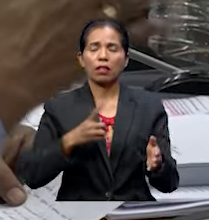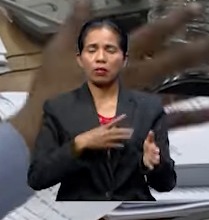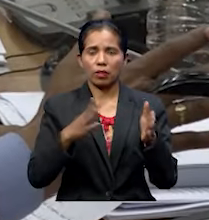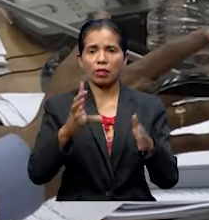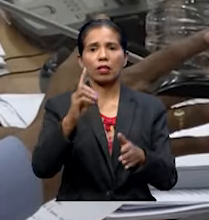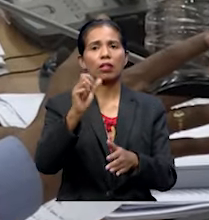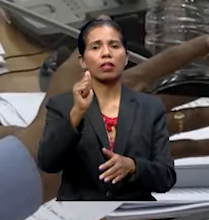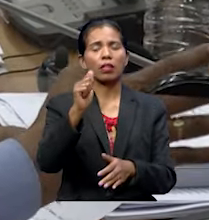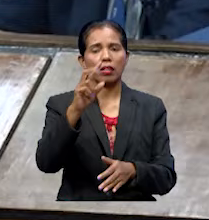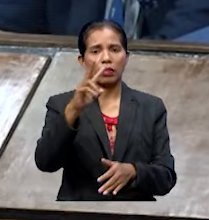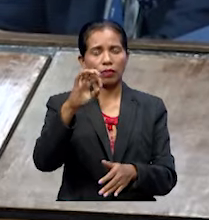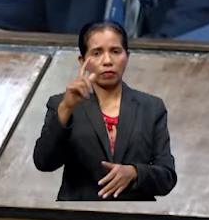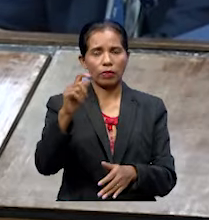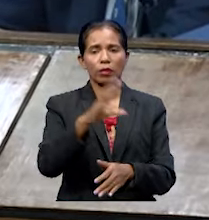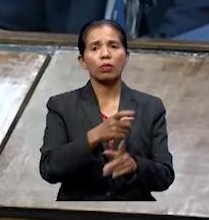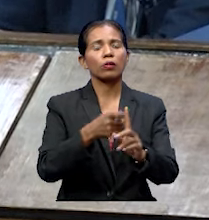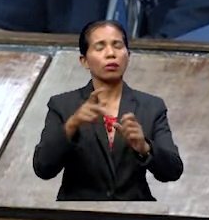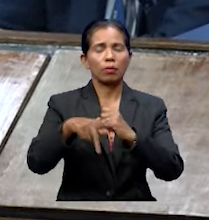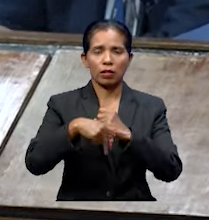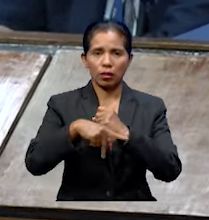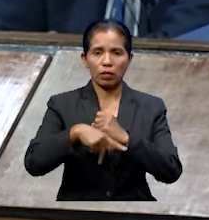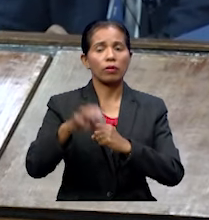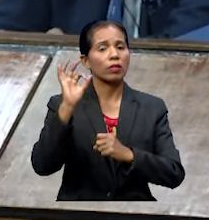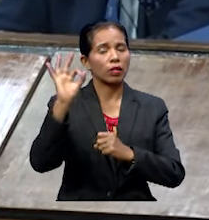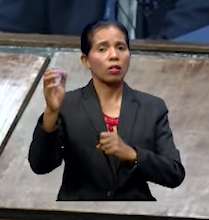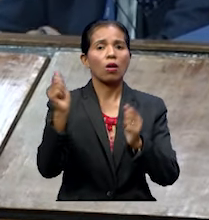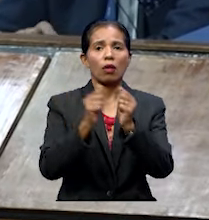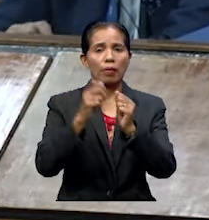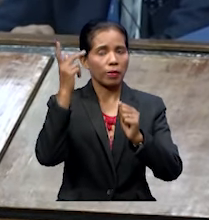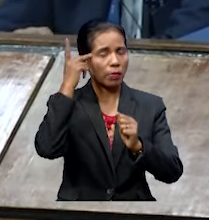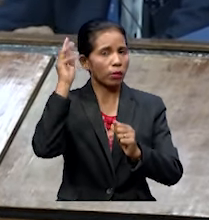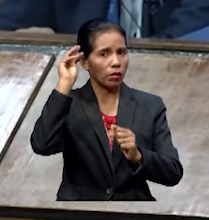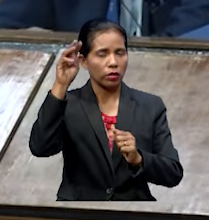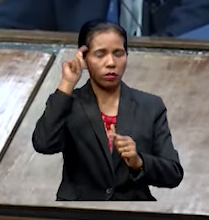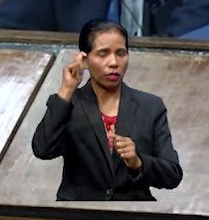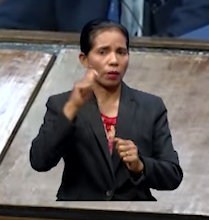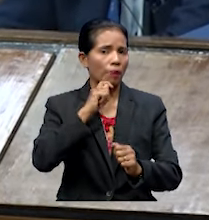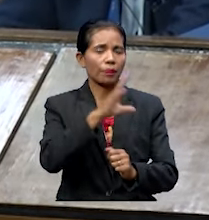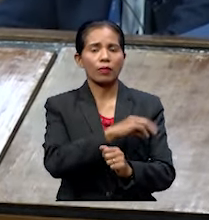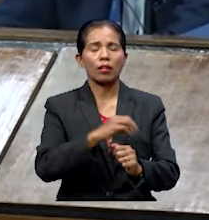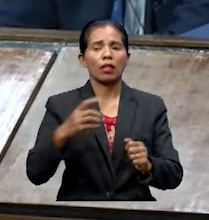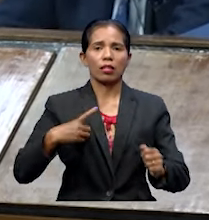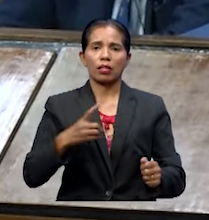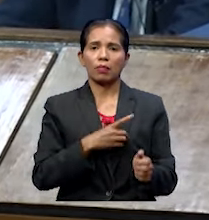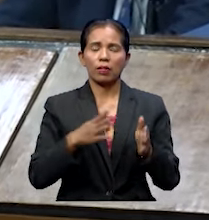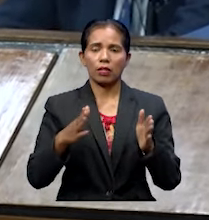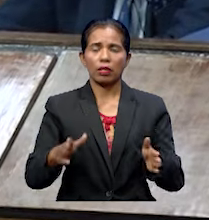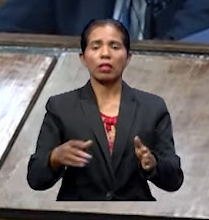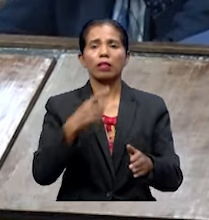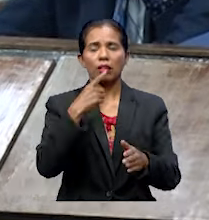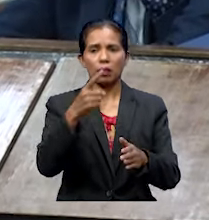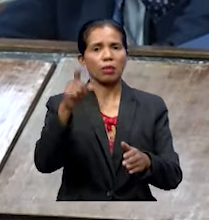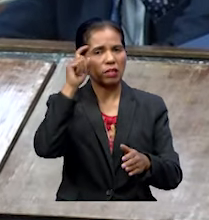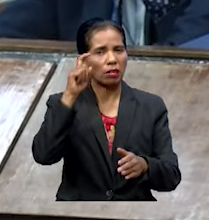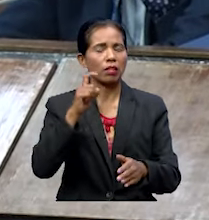Dias Mandati, Rússia Bancada Fretilin, o primeiro-ministro Cairala Sanana Guzmão. Ia nina intervenção, deputado Mandati critica Sanana